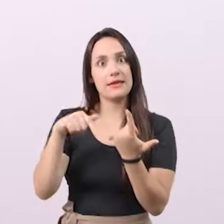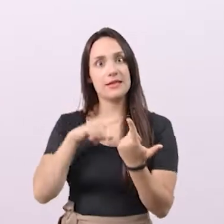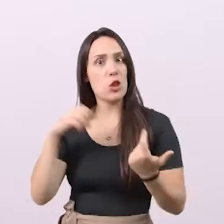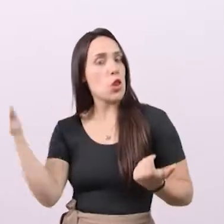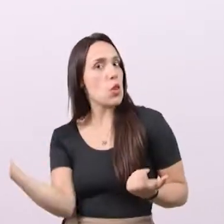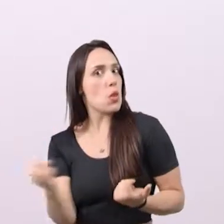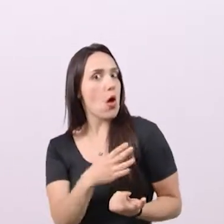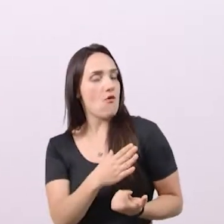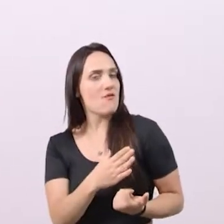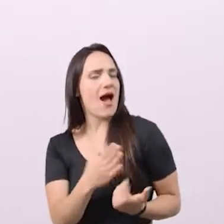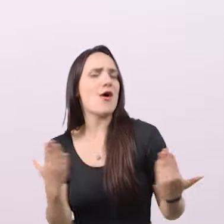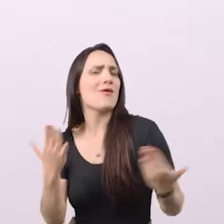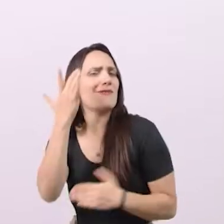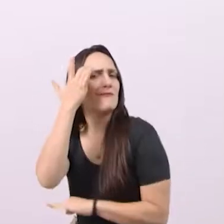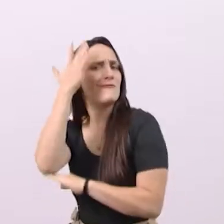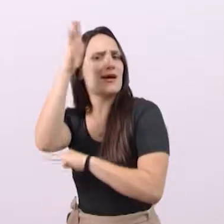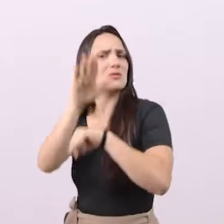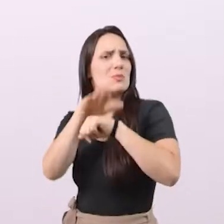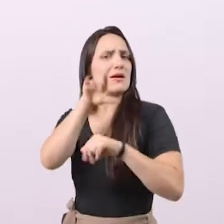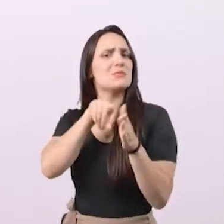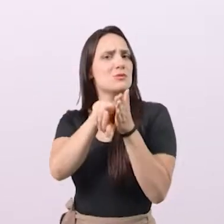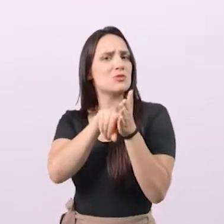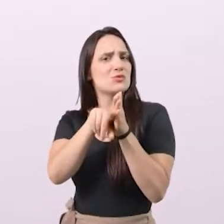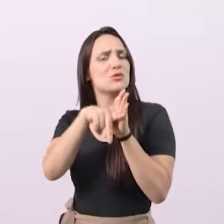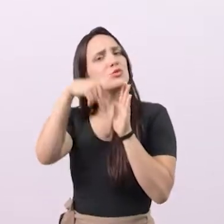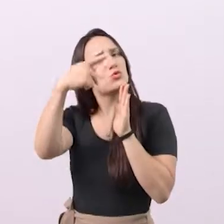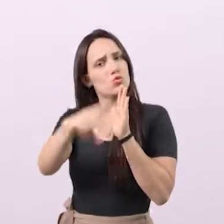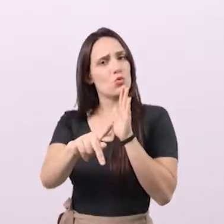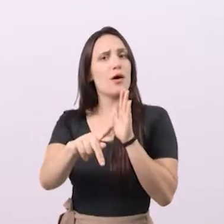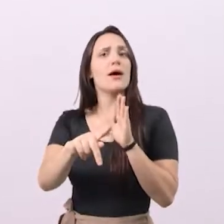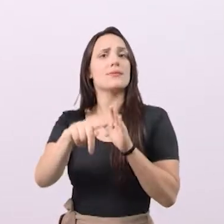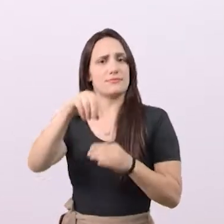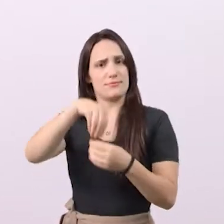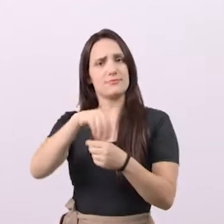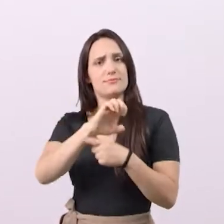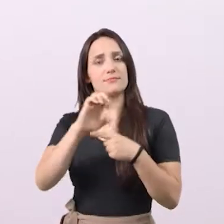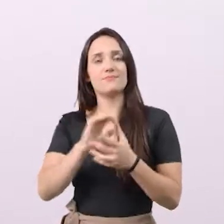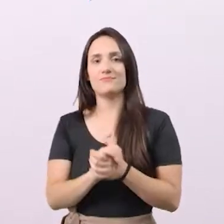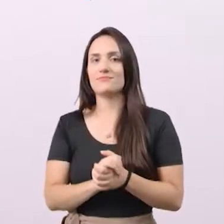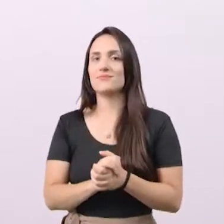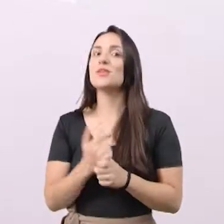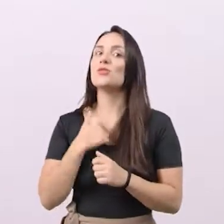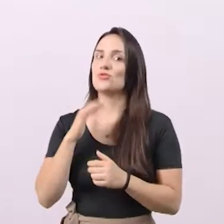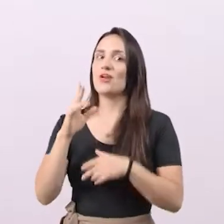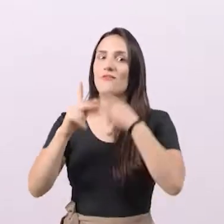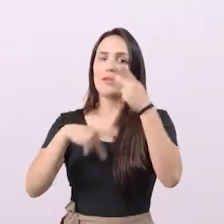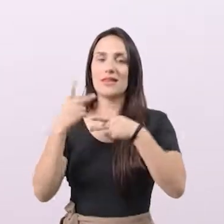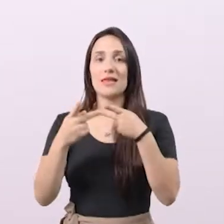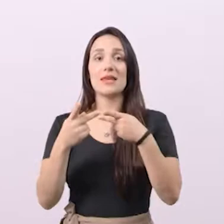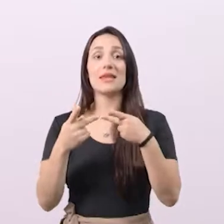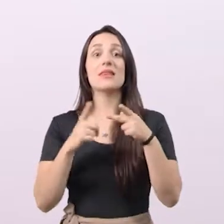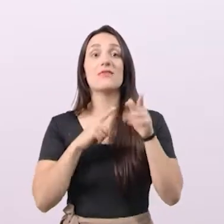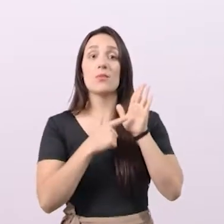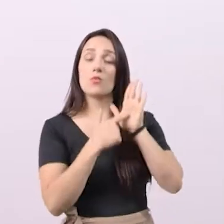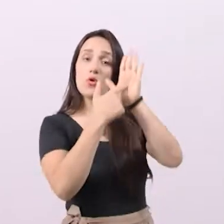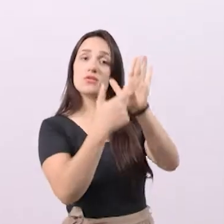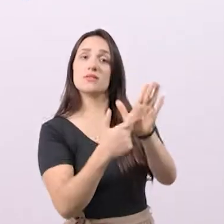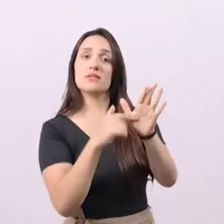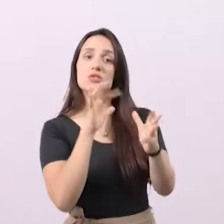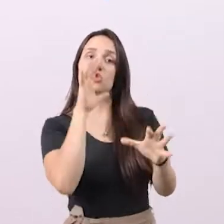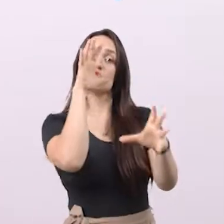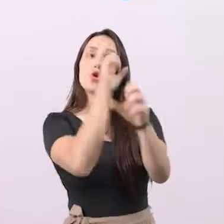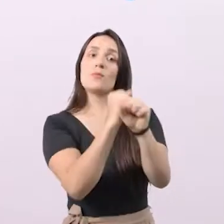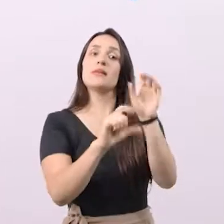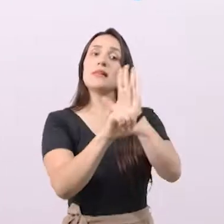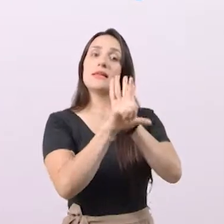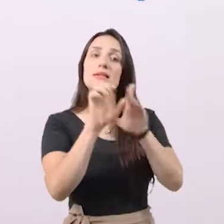Sul trouxe uma novidade que vai facilitar o trabalho de pesquisa jurídica em nosso estado. Eu estou falando da